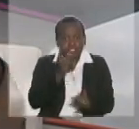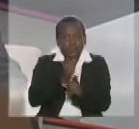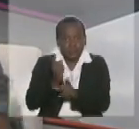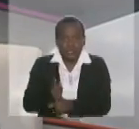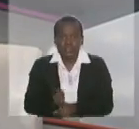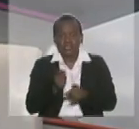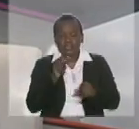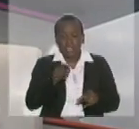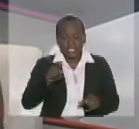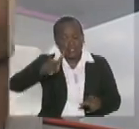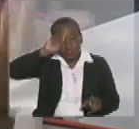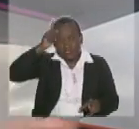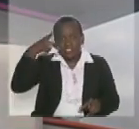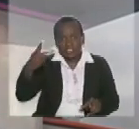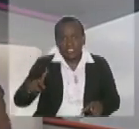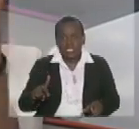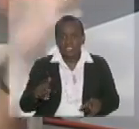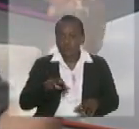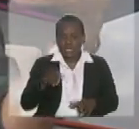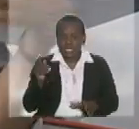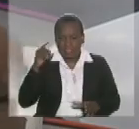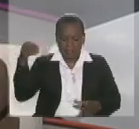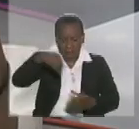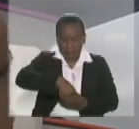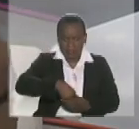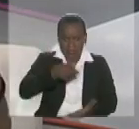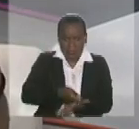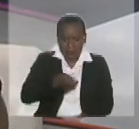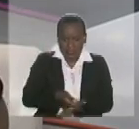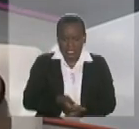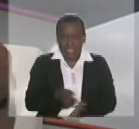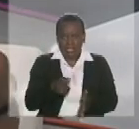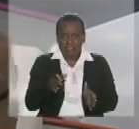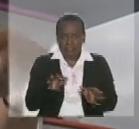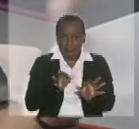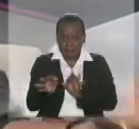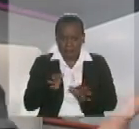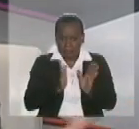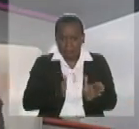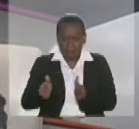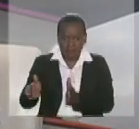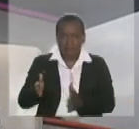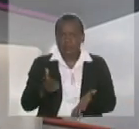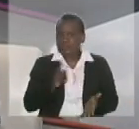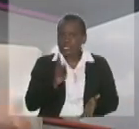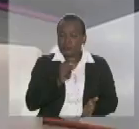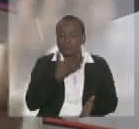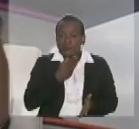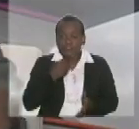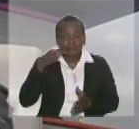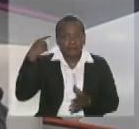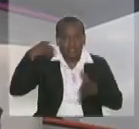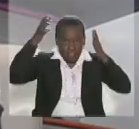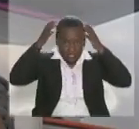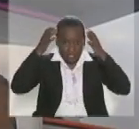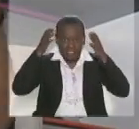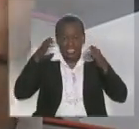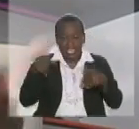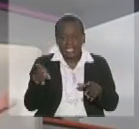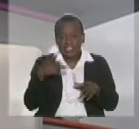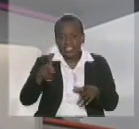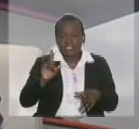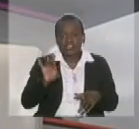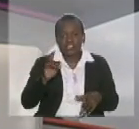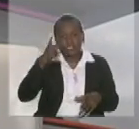por ela mesma, né? Vamos deixar ela criar e não encaixar ela numa coisa pré-formatada, né? Eu acho que o menino maluquinho traz isso, essa